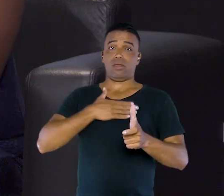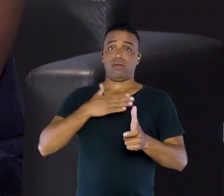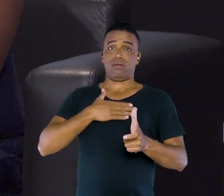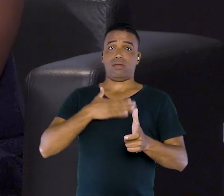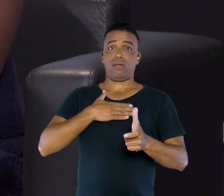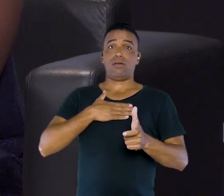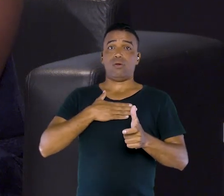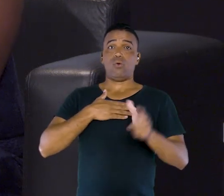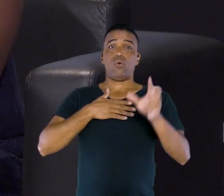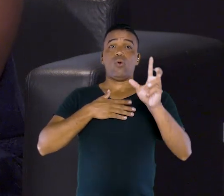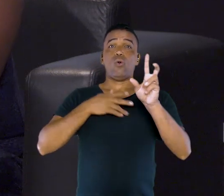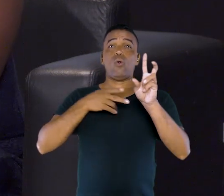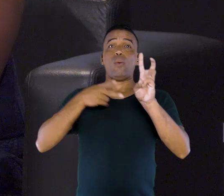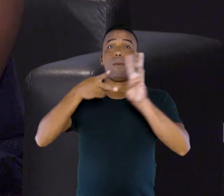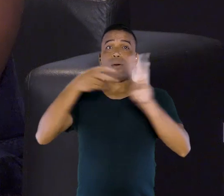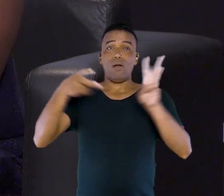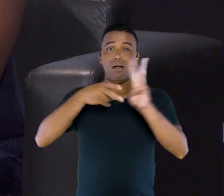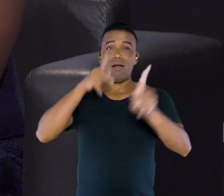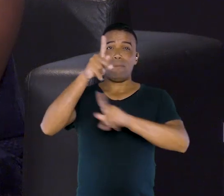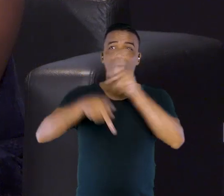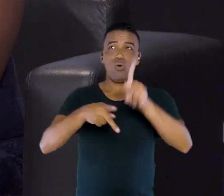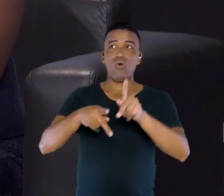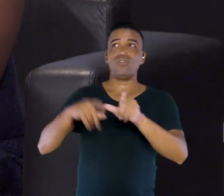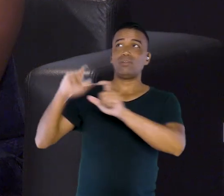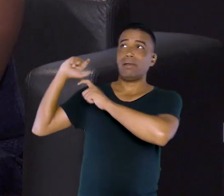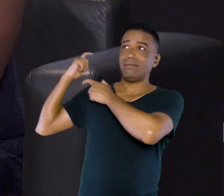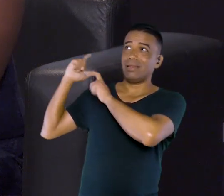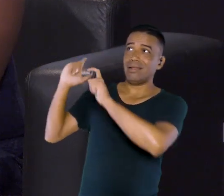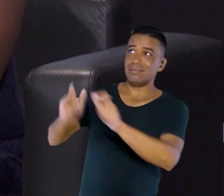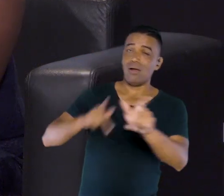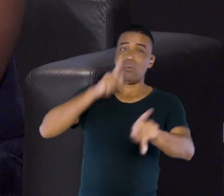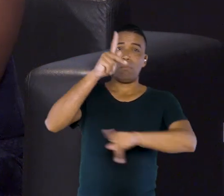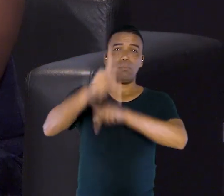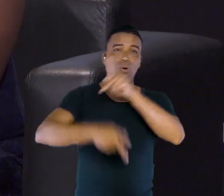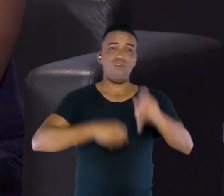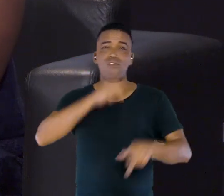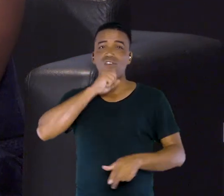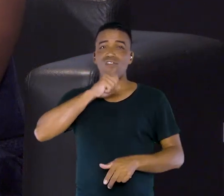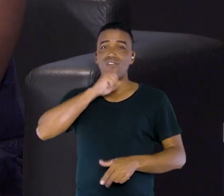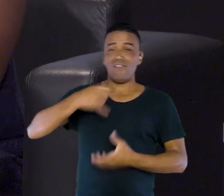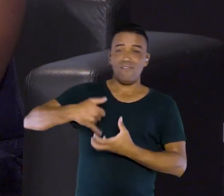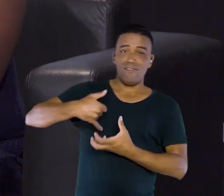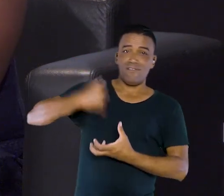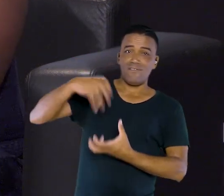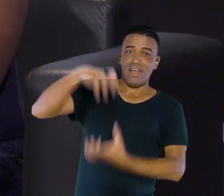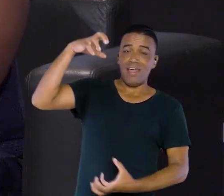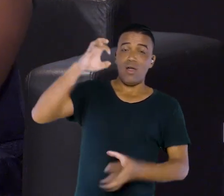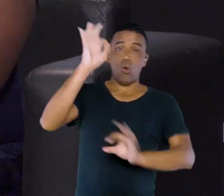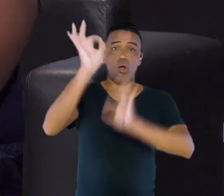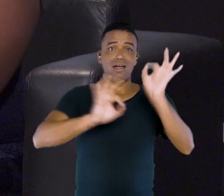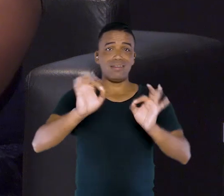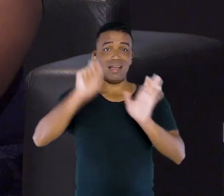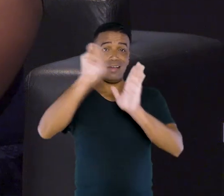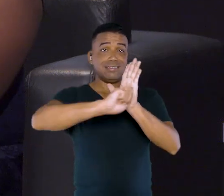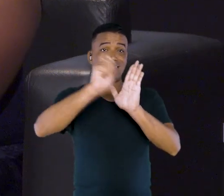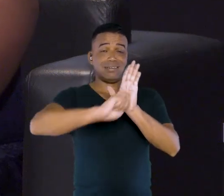região, e eu vi essa demanda dos mais velhos de tentar organizar o que foi escrito. Não